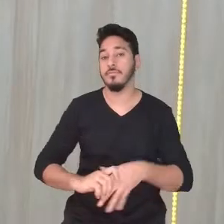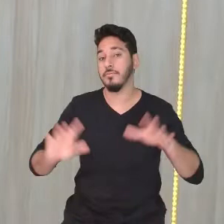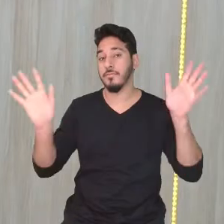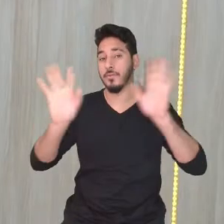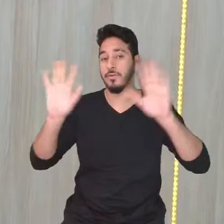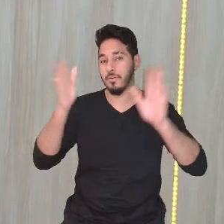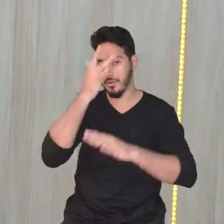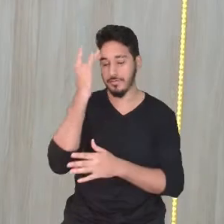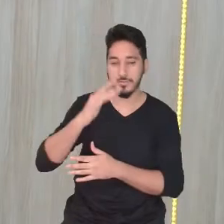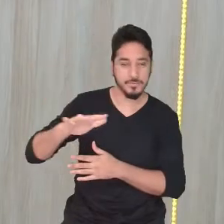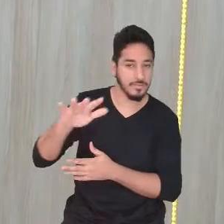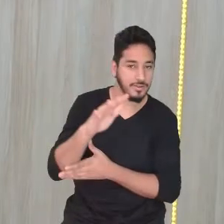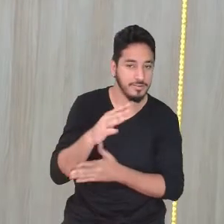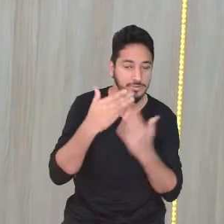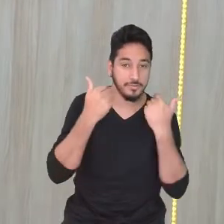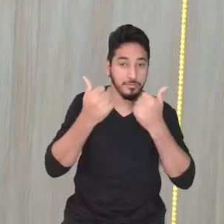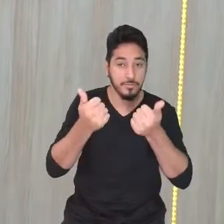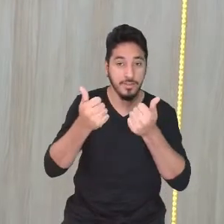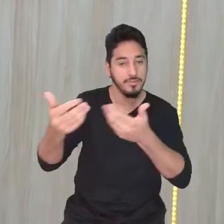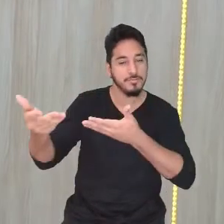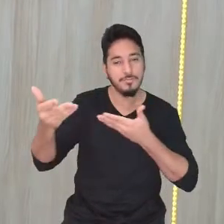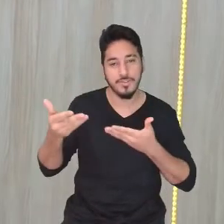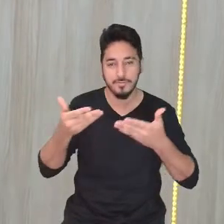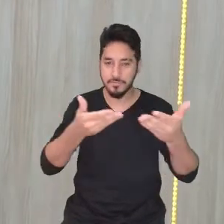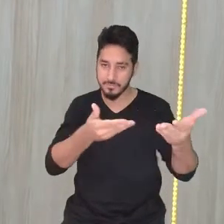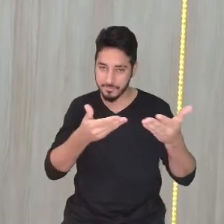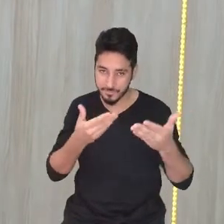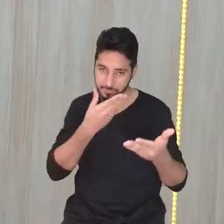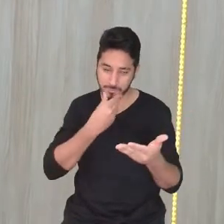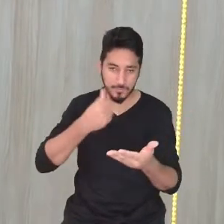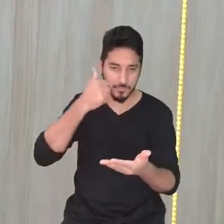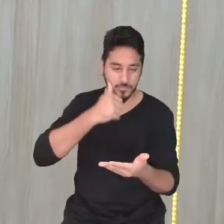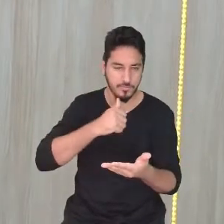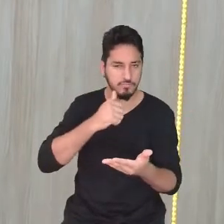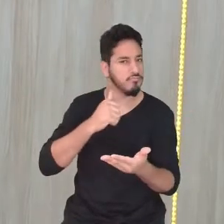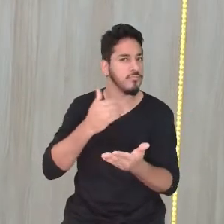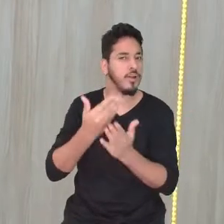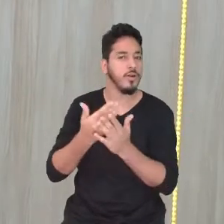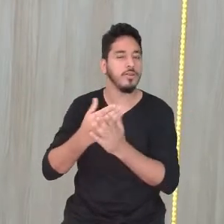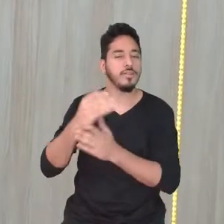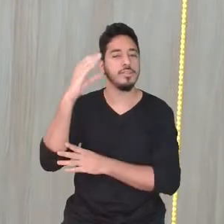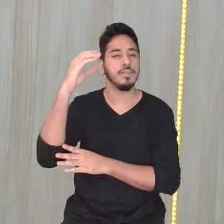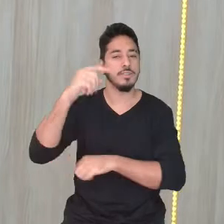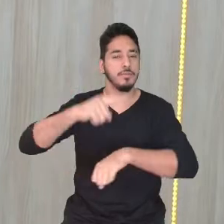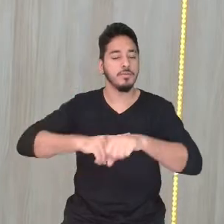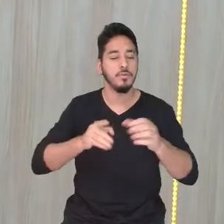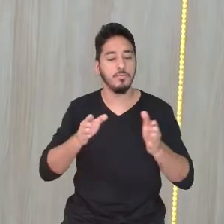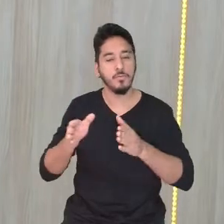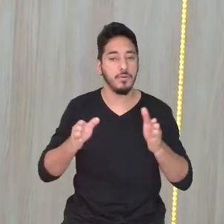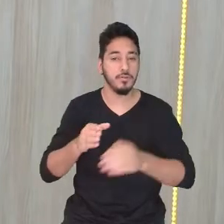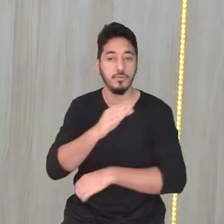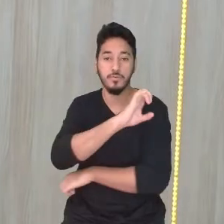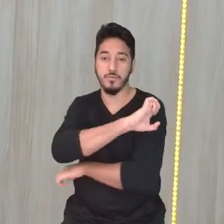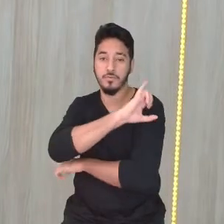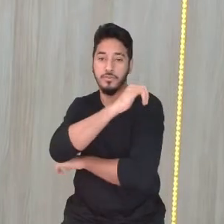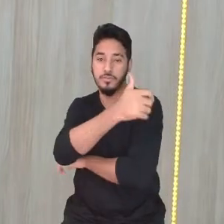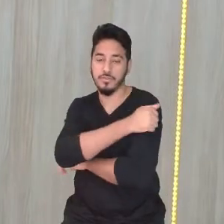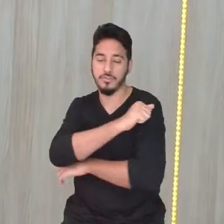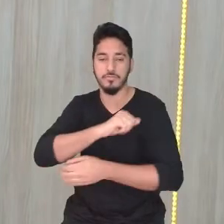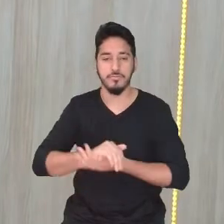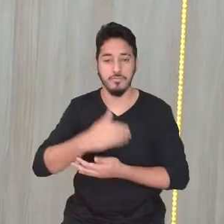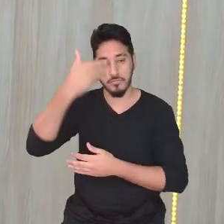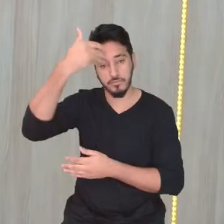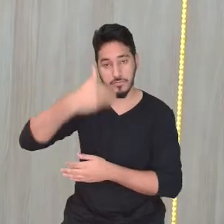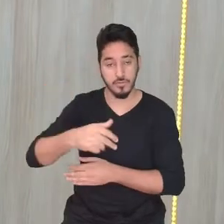Oi, pessoal, bem-vindos e bem-vindas a mais uma aula de ciências da primeira fase da educação de jovens e adultos. Eu